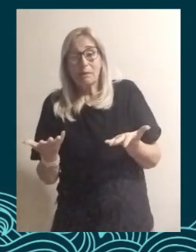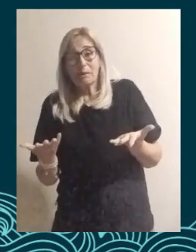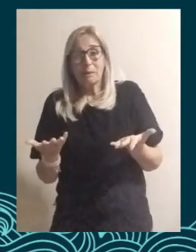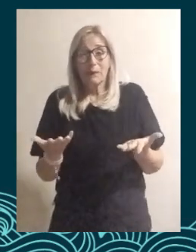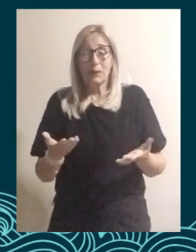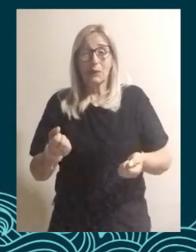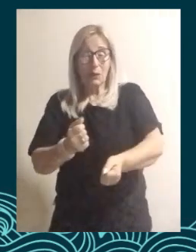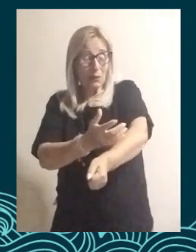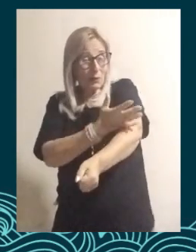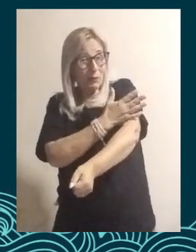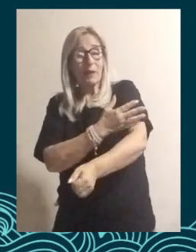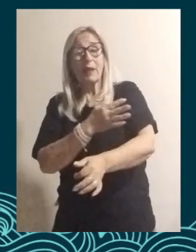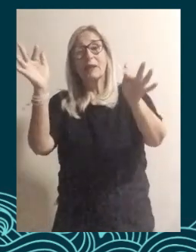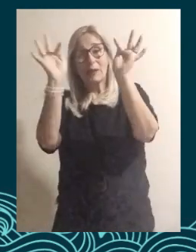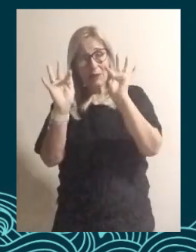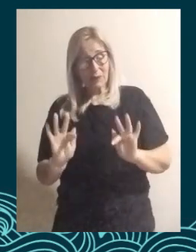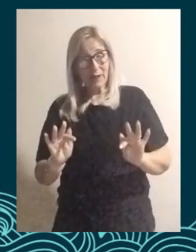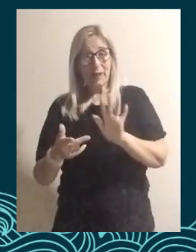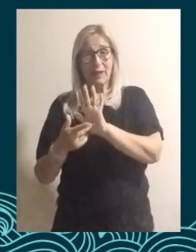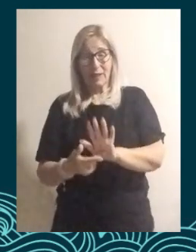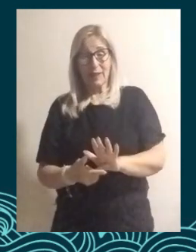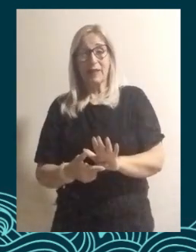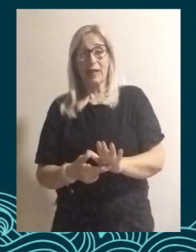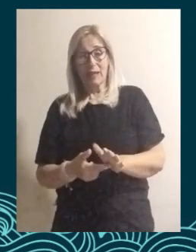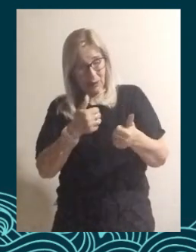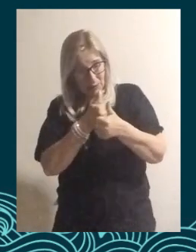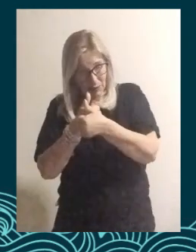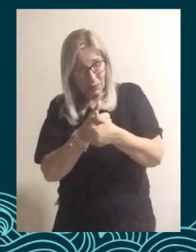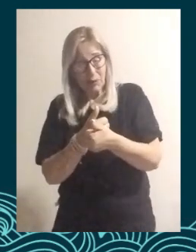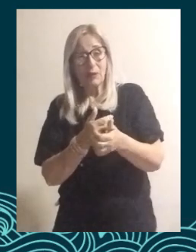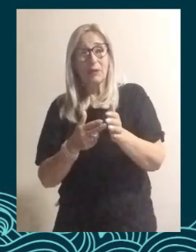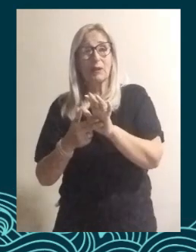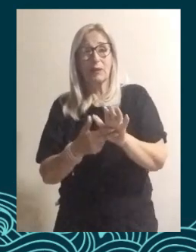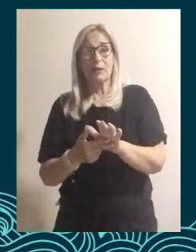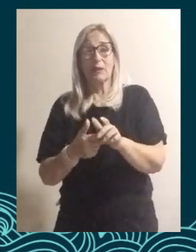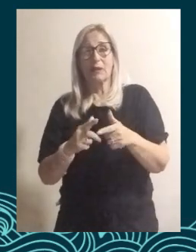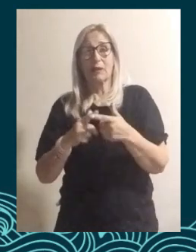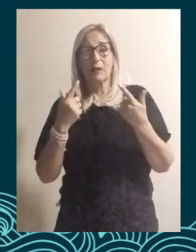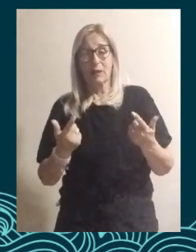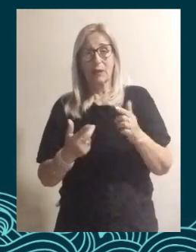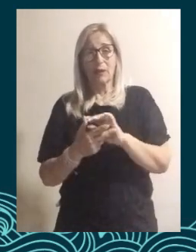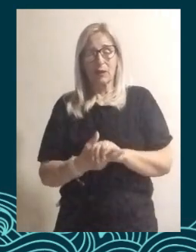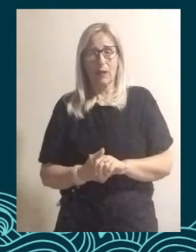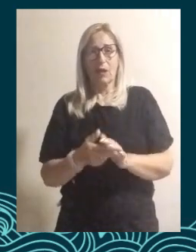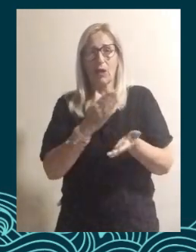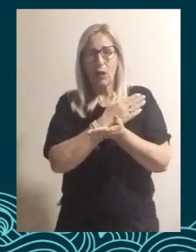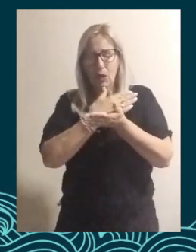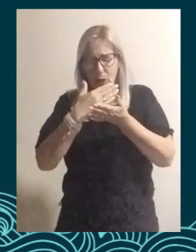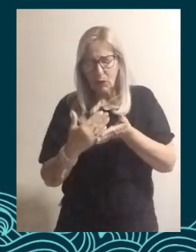imensamente, tô assim, super emocionada e feliz porque além de fã, de te acompanhar já desde